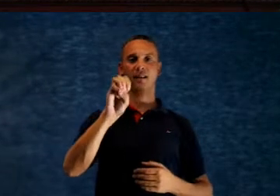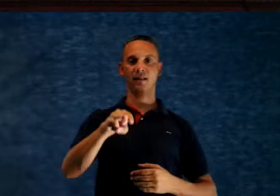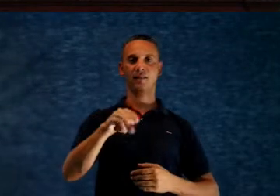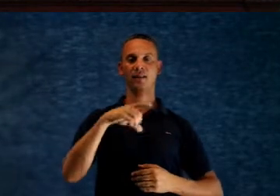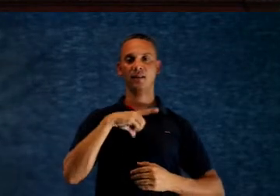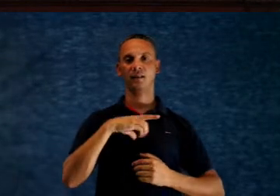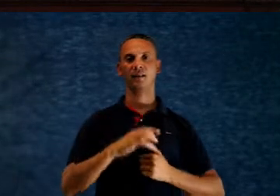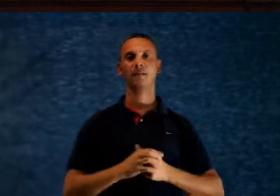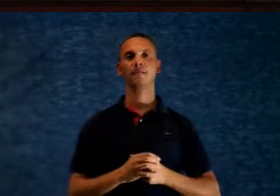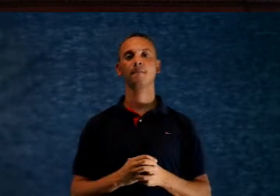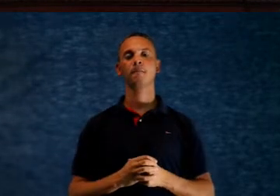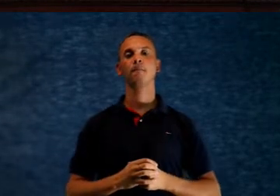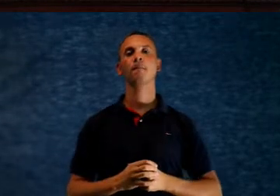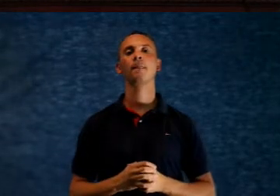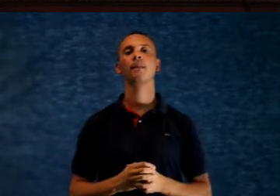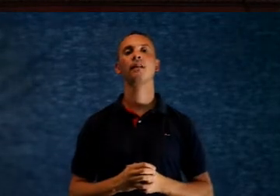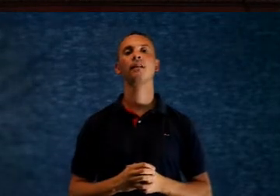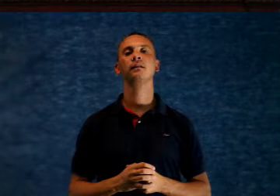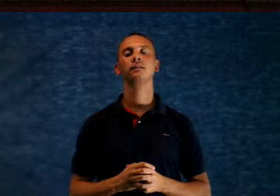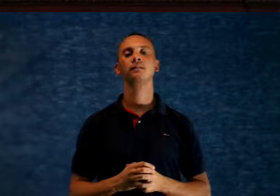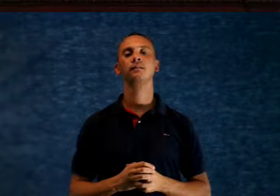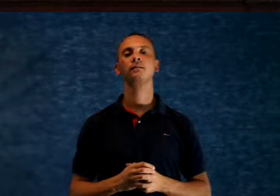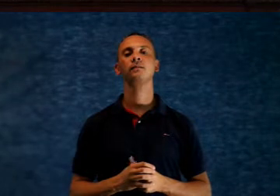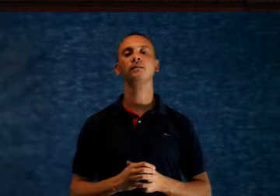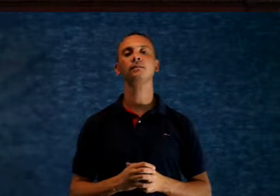Até esse palácio, meu Deus do céu.